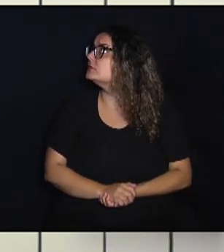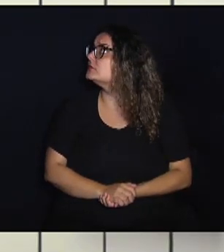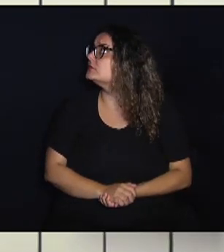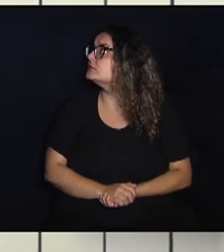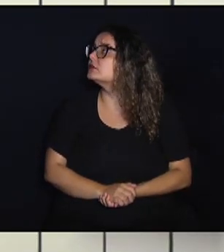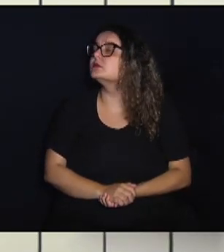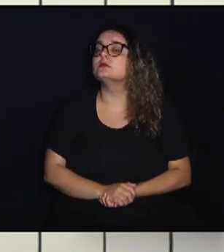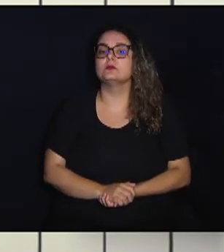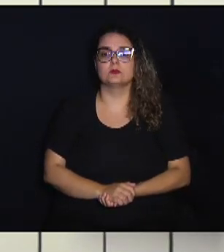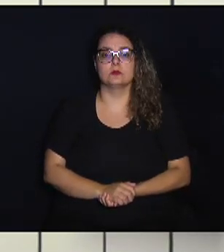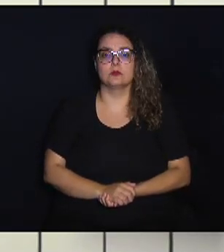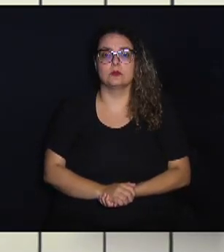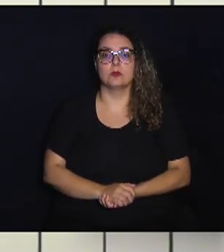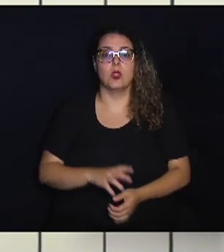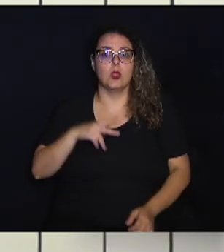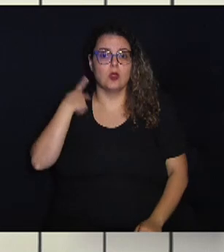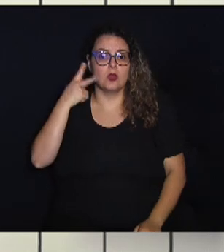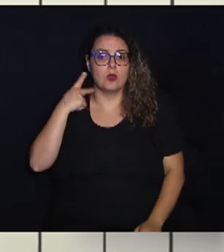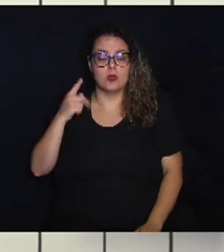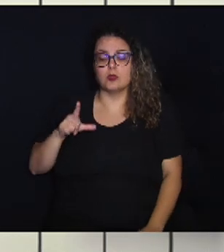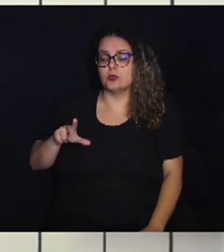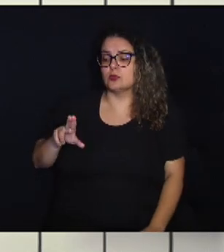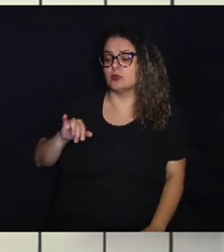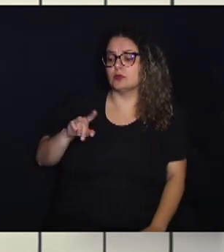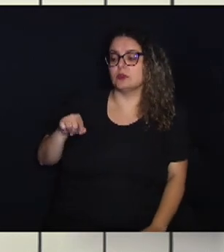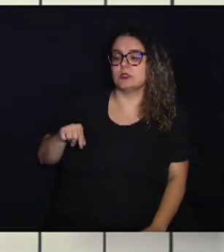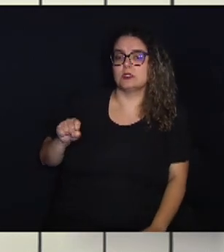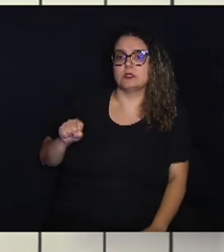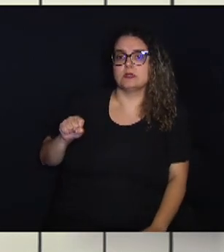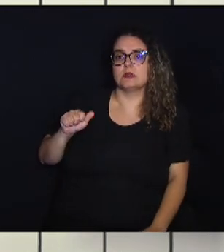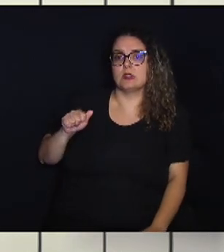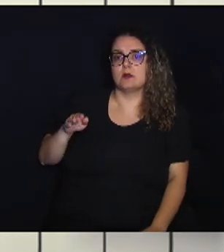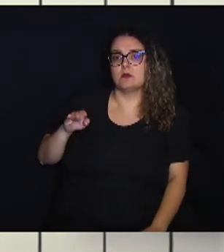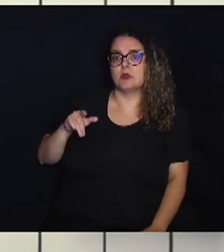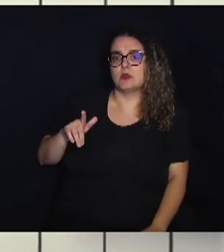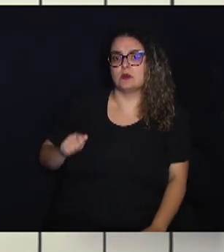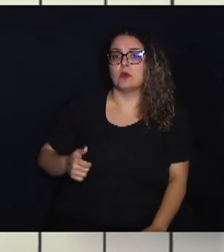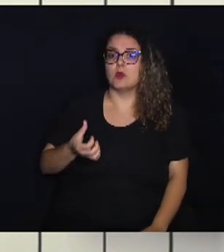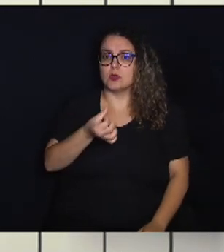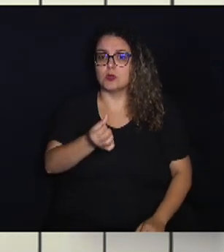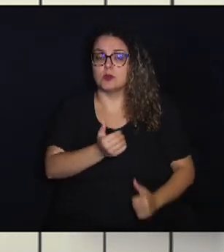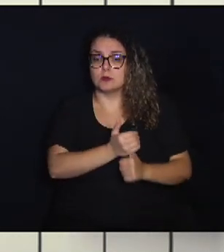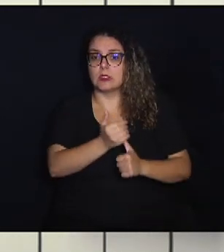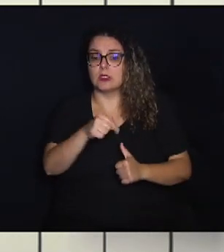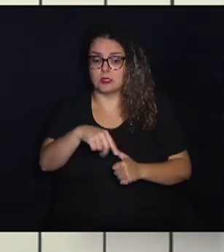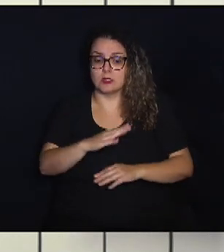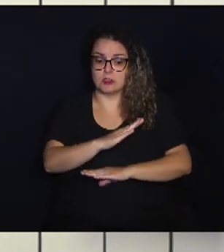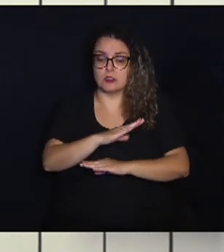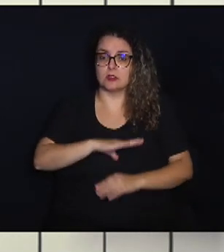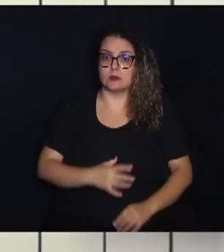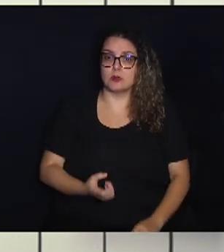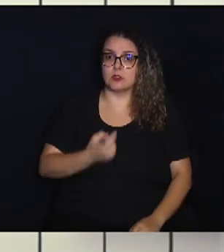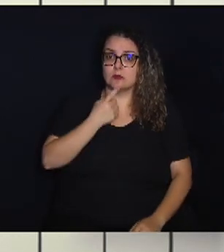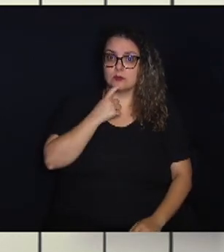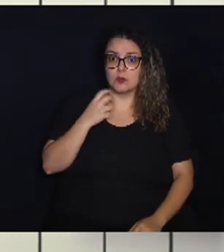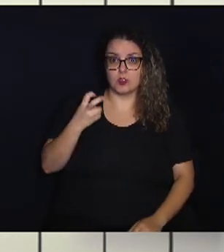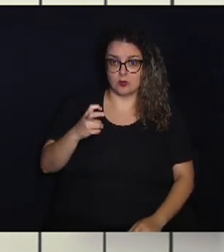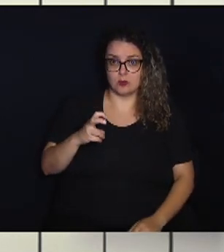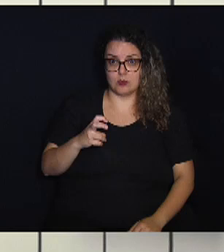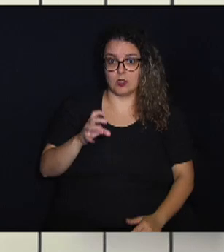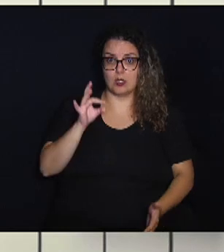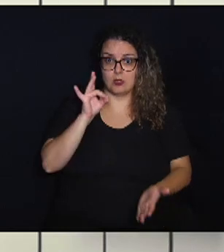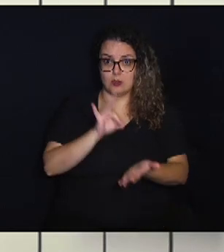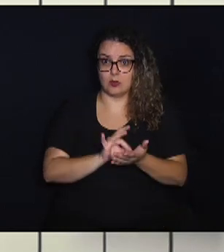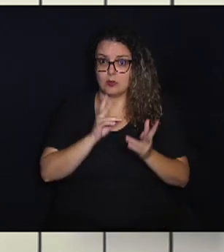O vereador Luiz Iabico está eleito para o 6º mandato aqui na Câmara Municipal, o 5º como